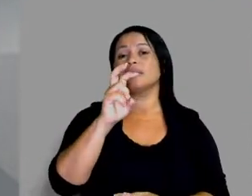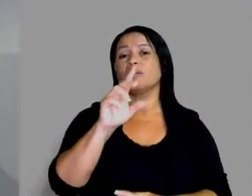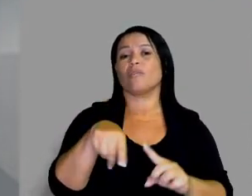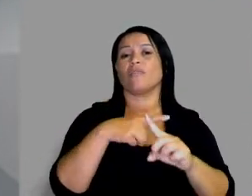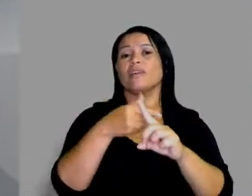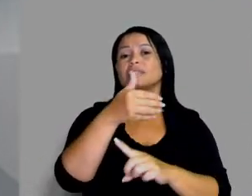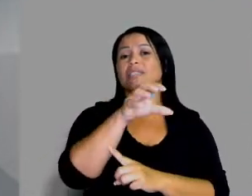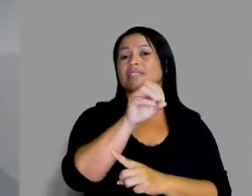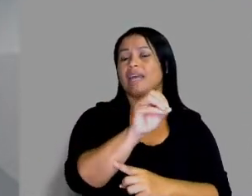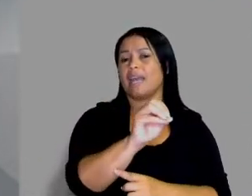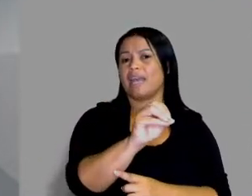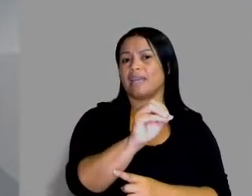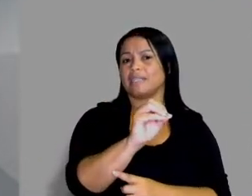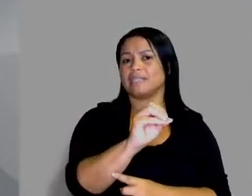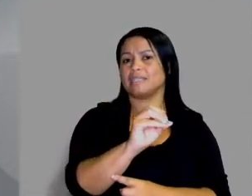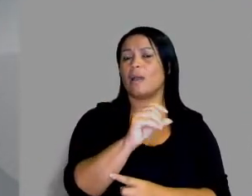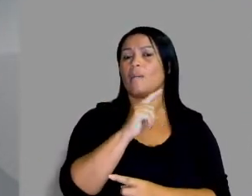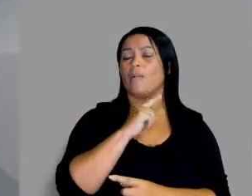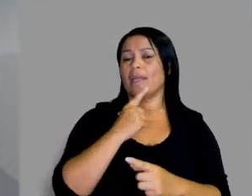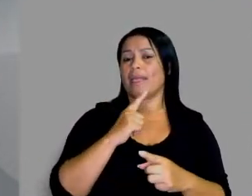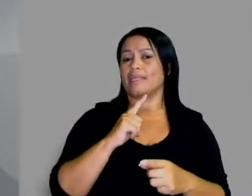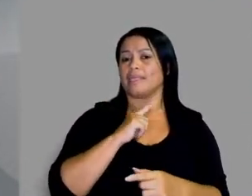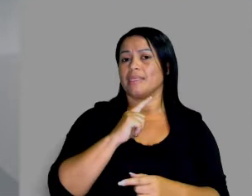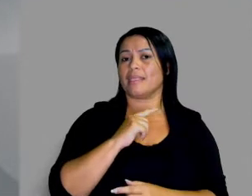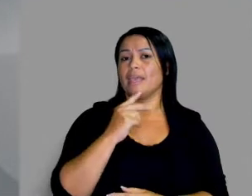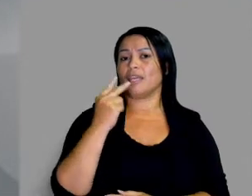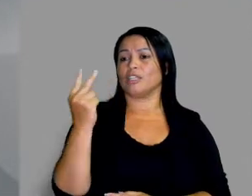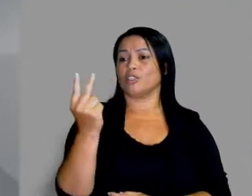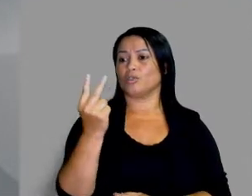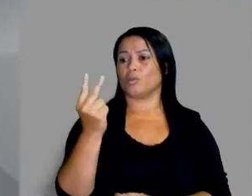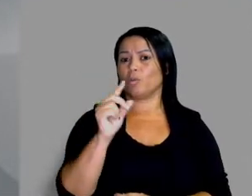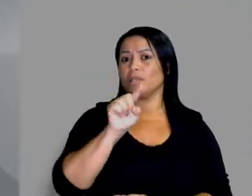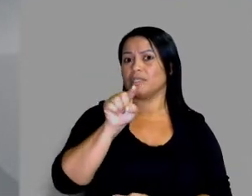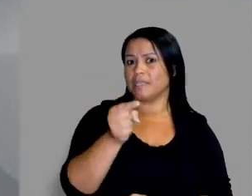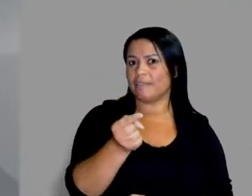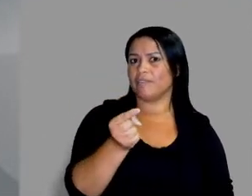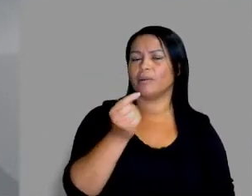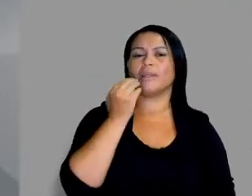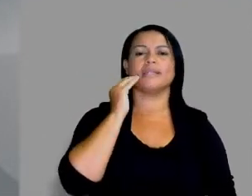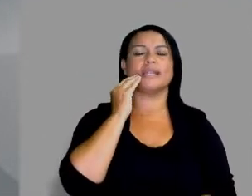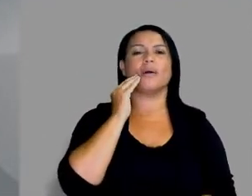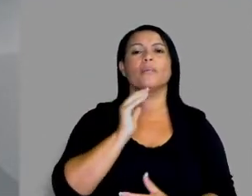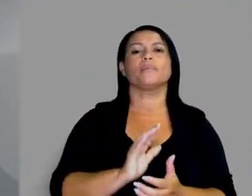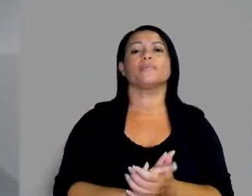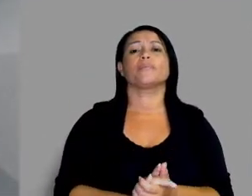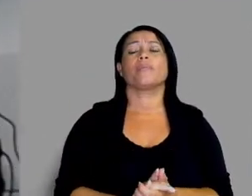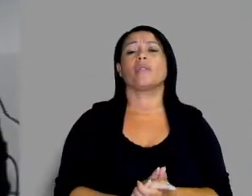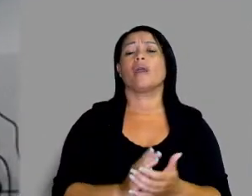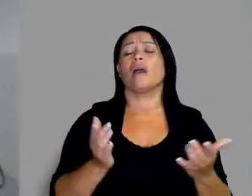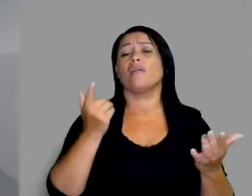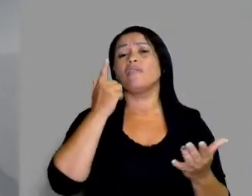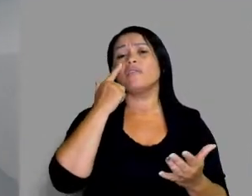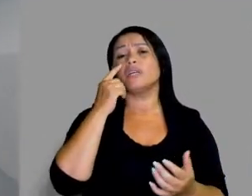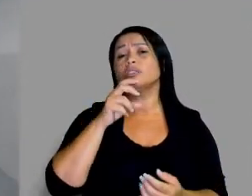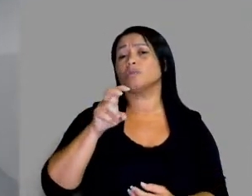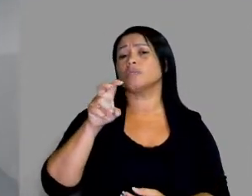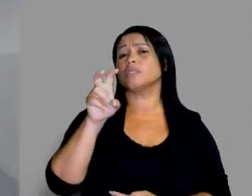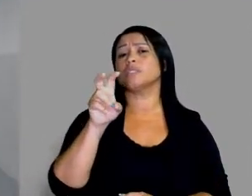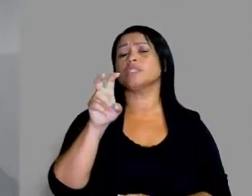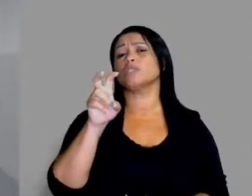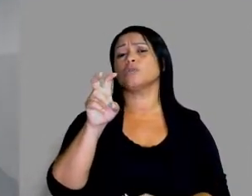vezes 10, porque está a duas casas, tá? Da vírgula. Então, o